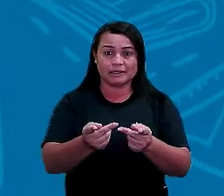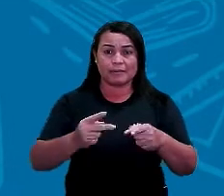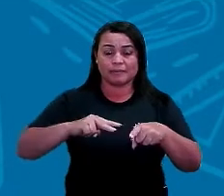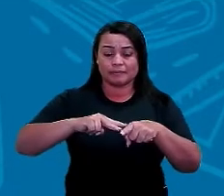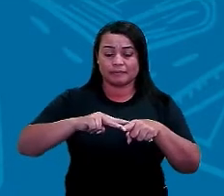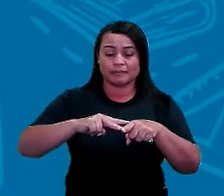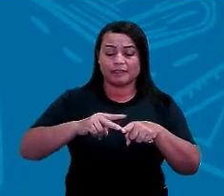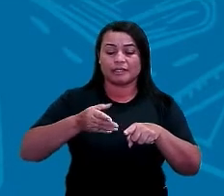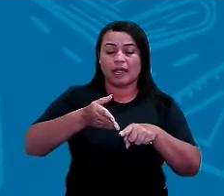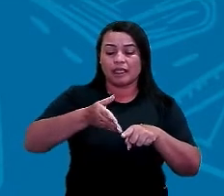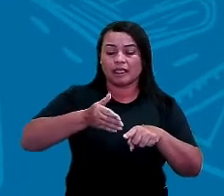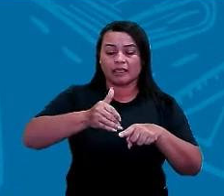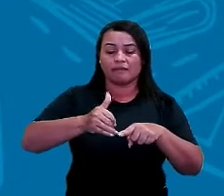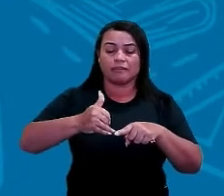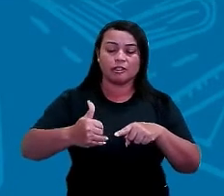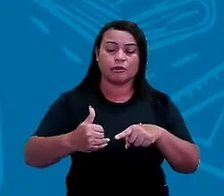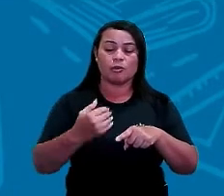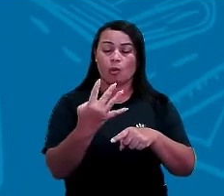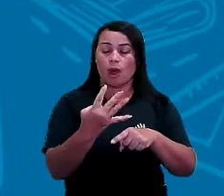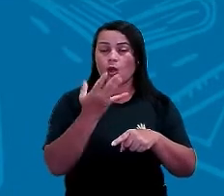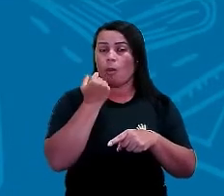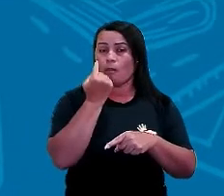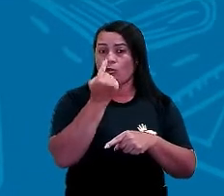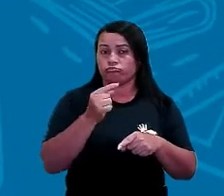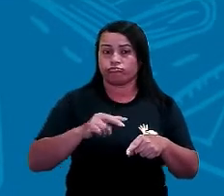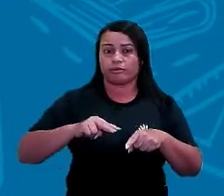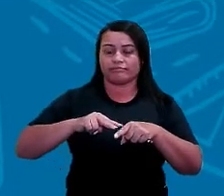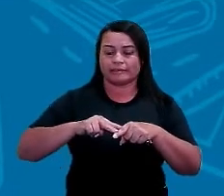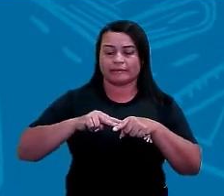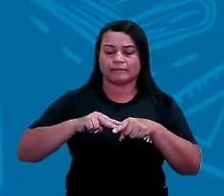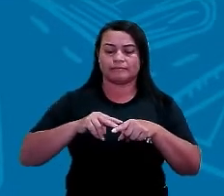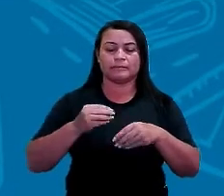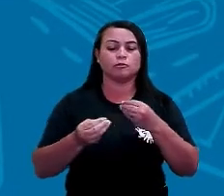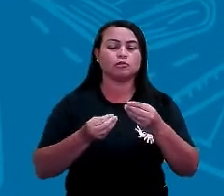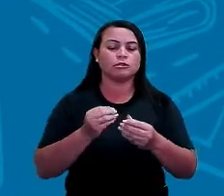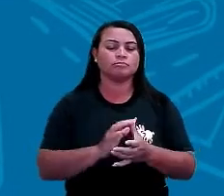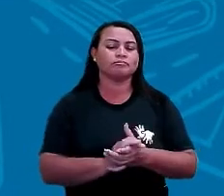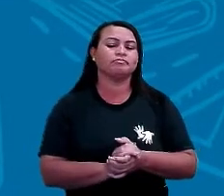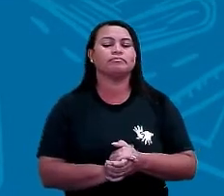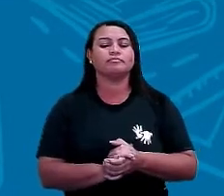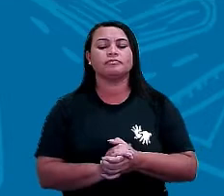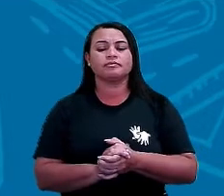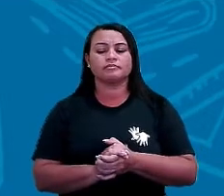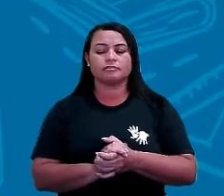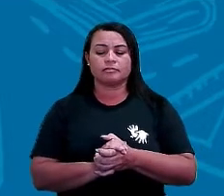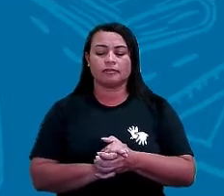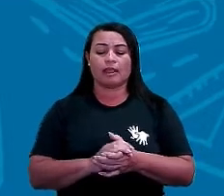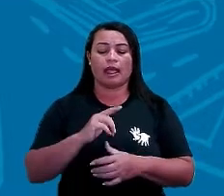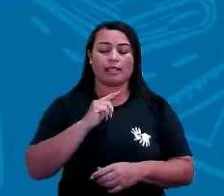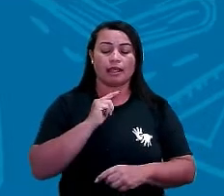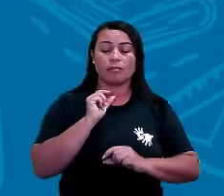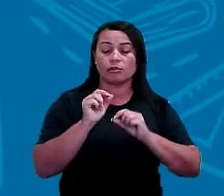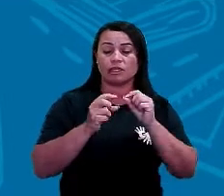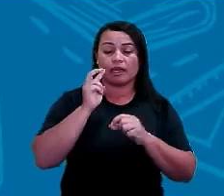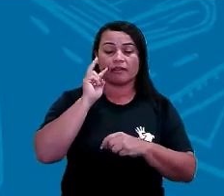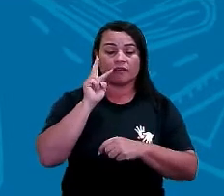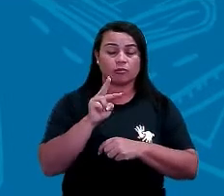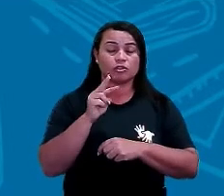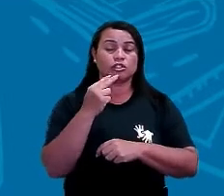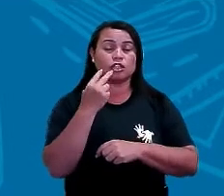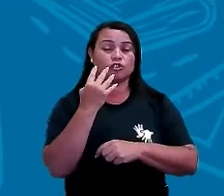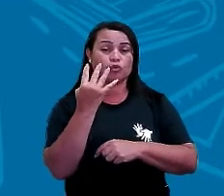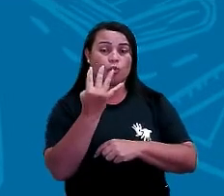4 e comeu apenas uma, tá bom? Então, como é que a gente faz? Vemos que das 4